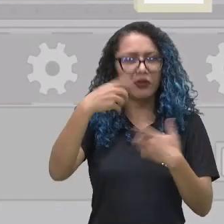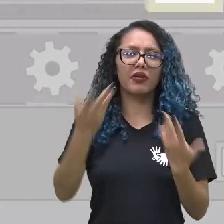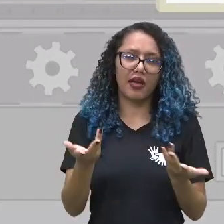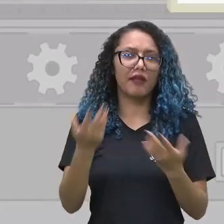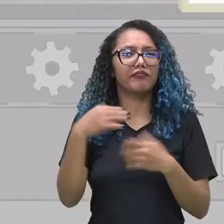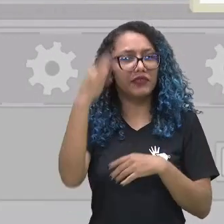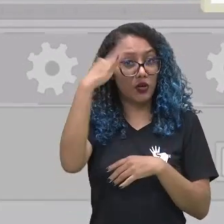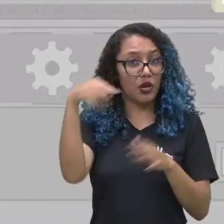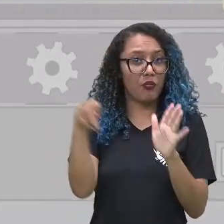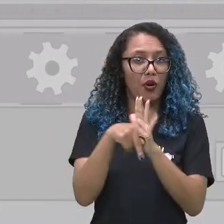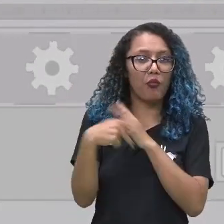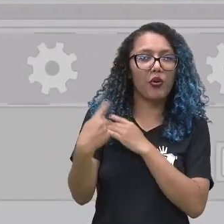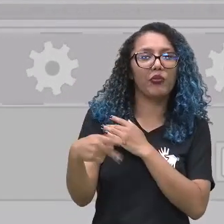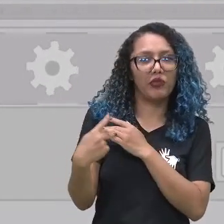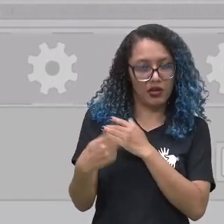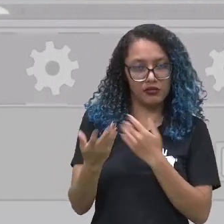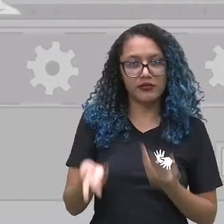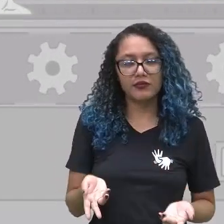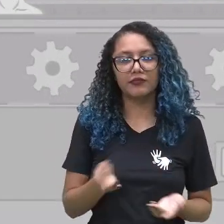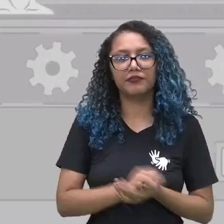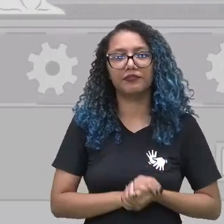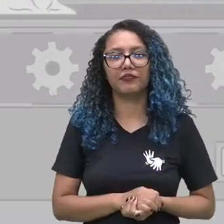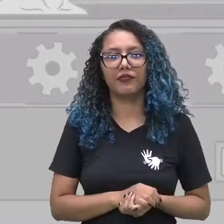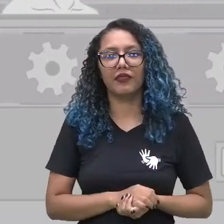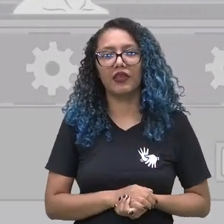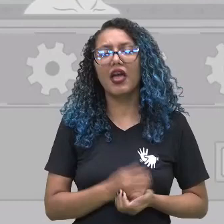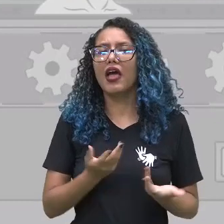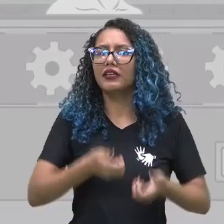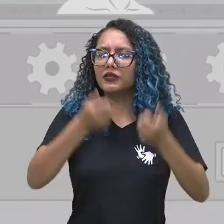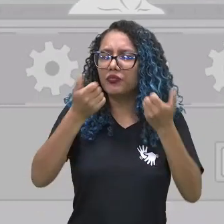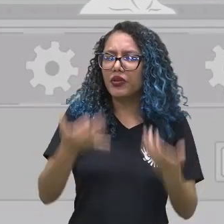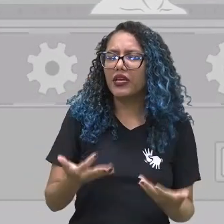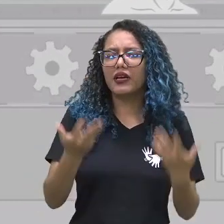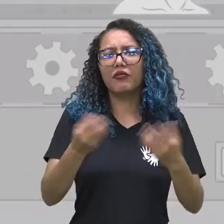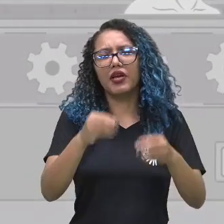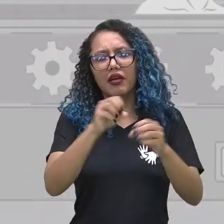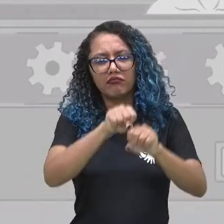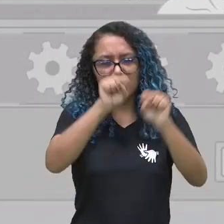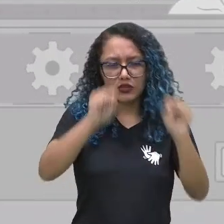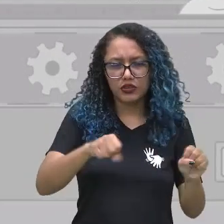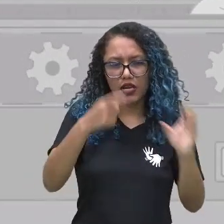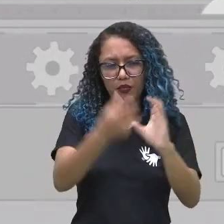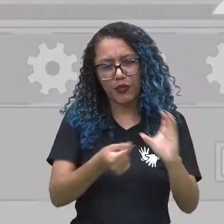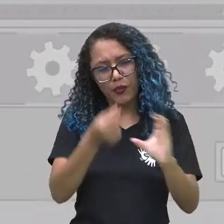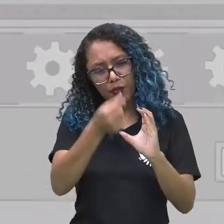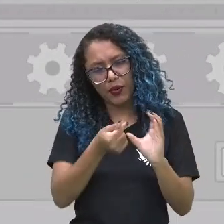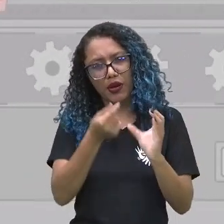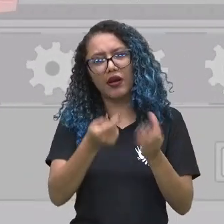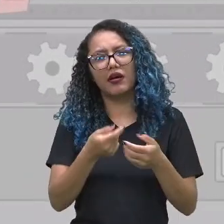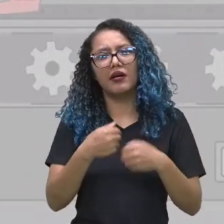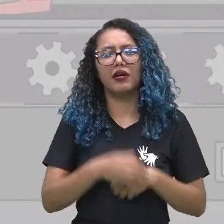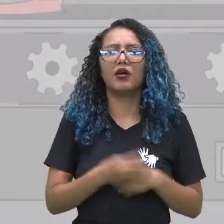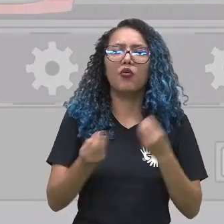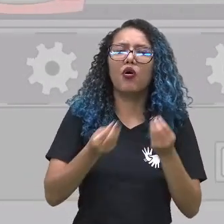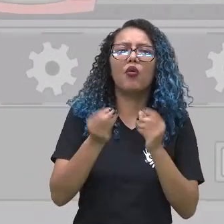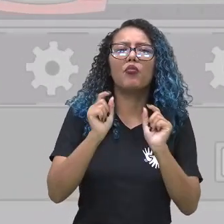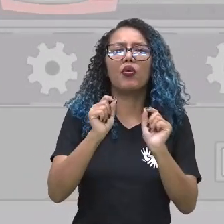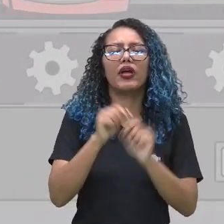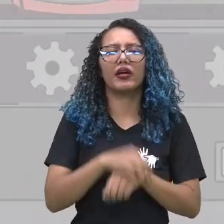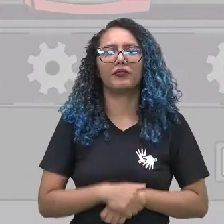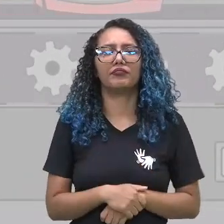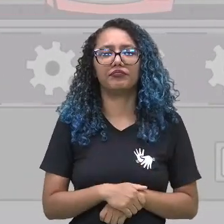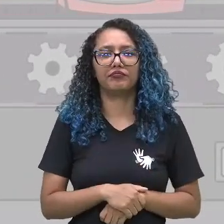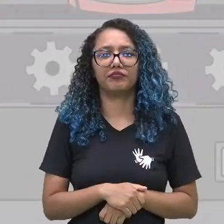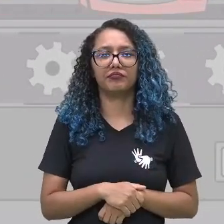que o sistema, né, o sistema capitalista vai fazendo com que as pessoas